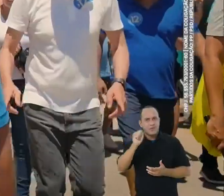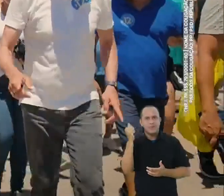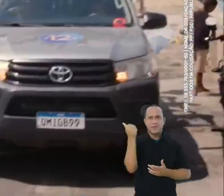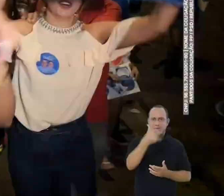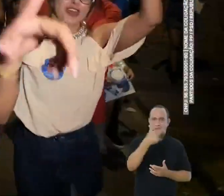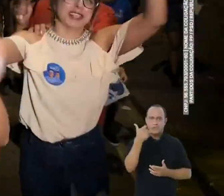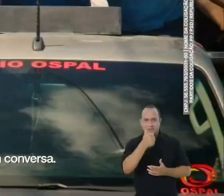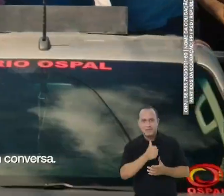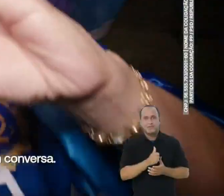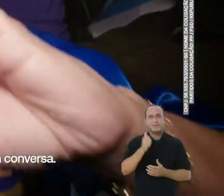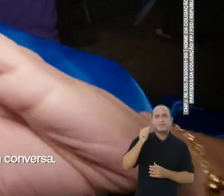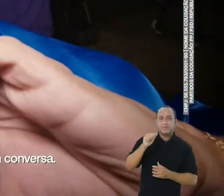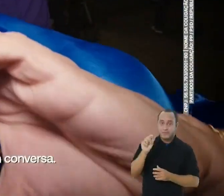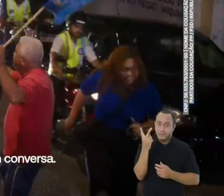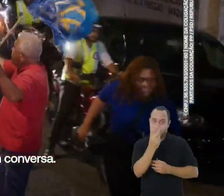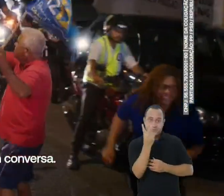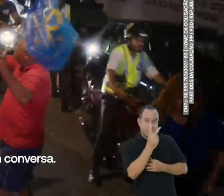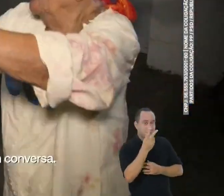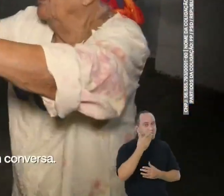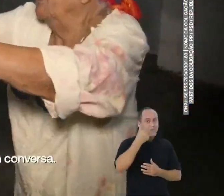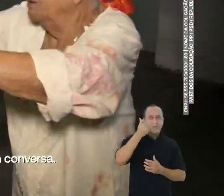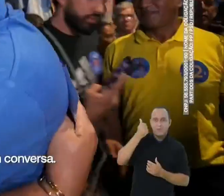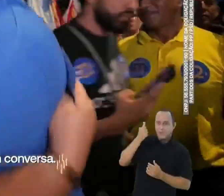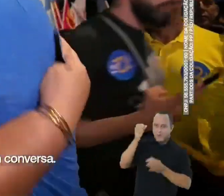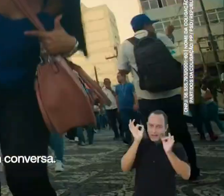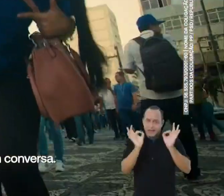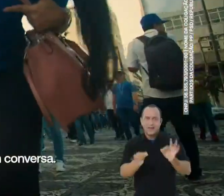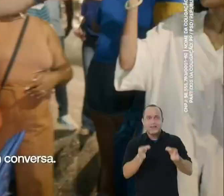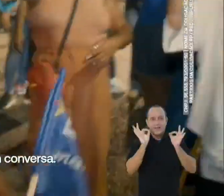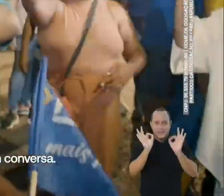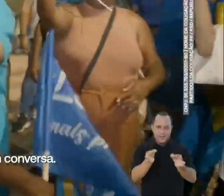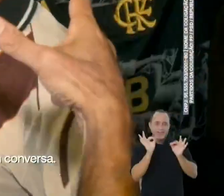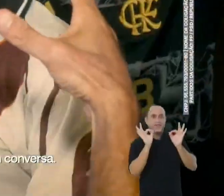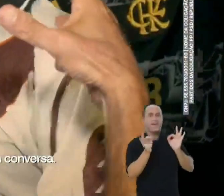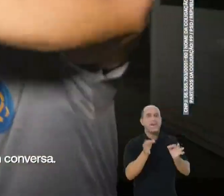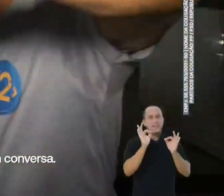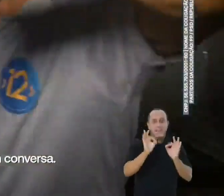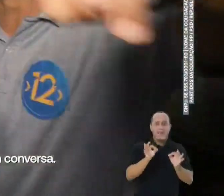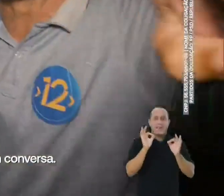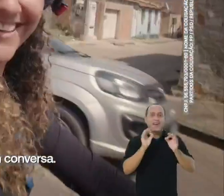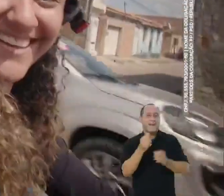12! Luiz e Fabiano é o melhor para Aracaju, não tem